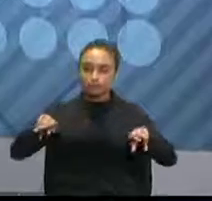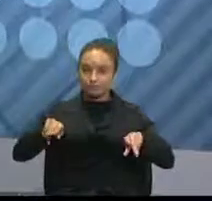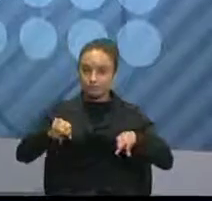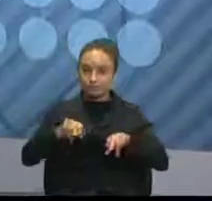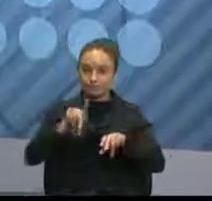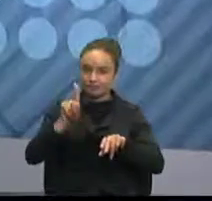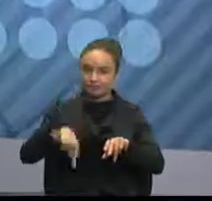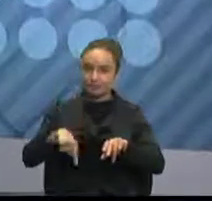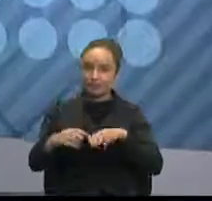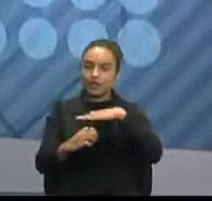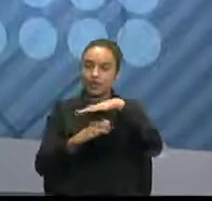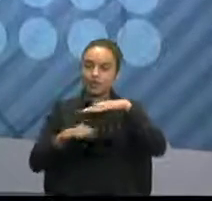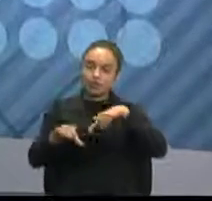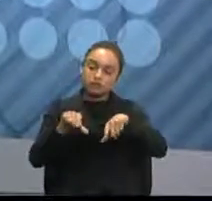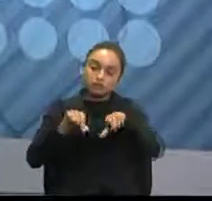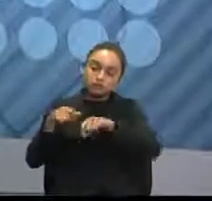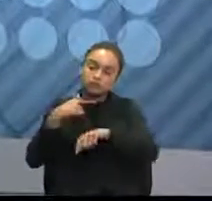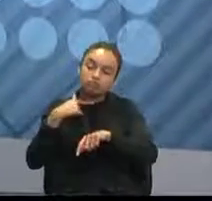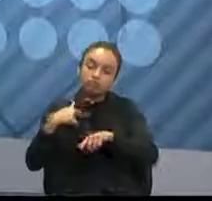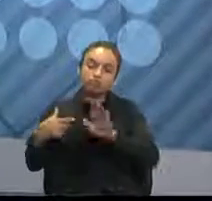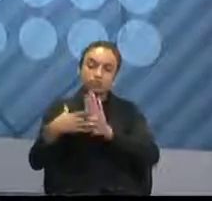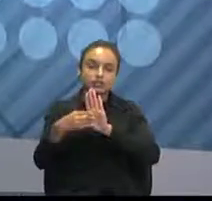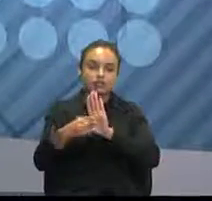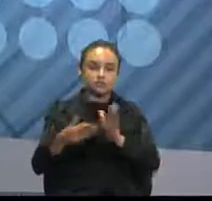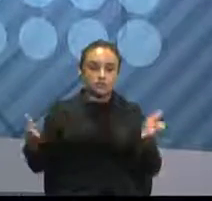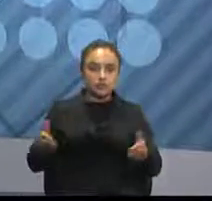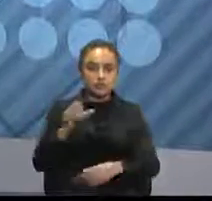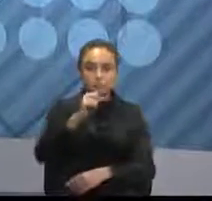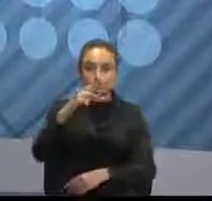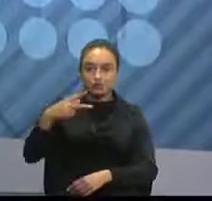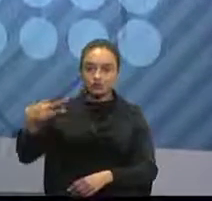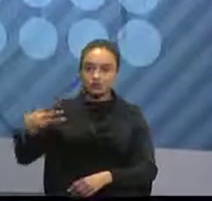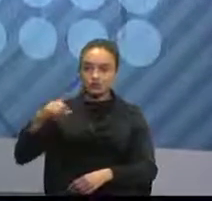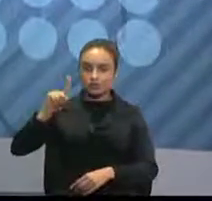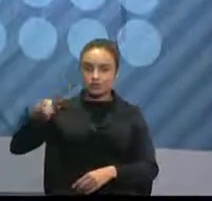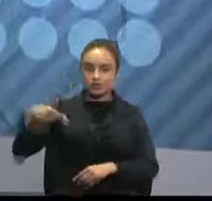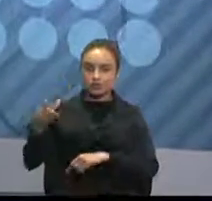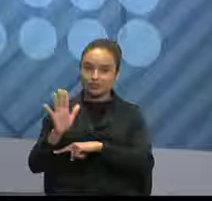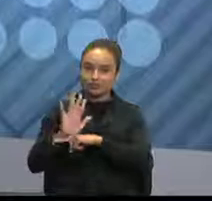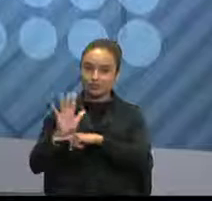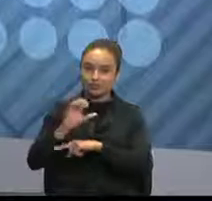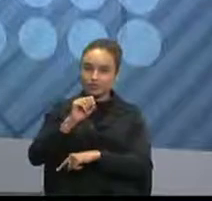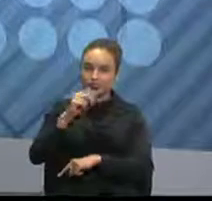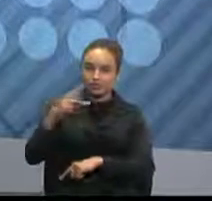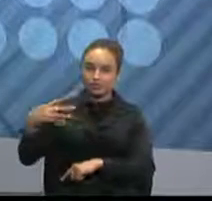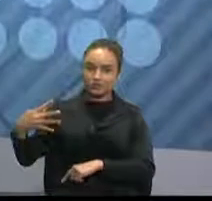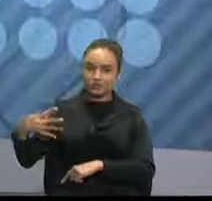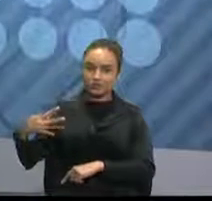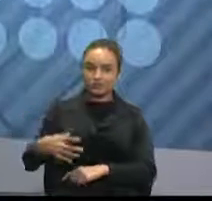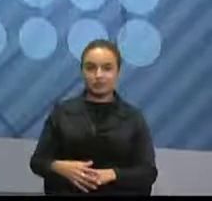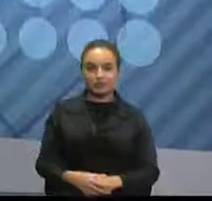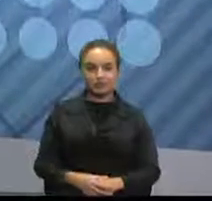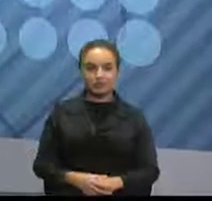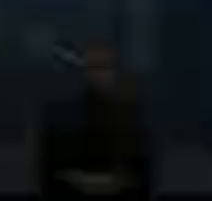muito bem agora finalizamos nossa terceira situação problema vamos um vídeo daqui a pouco eu volto na quarta sp